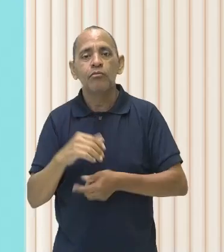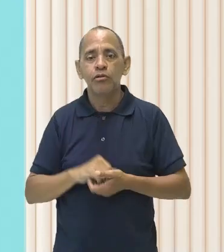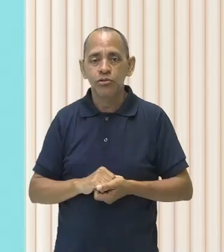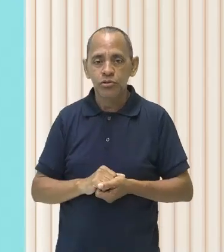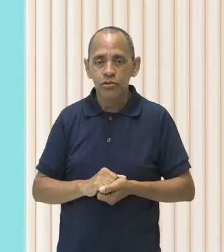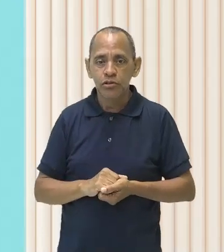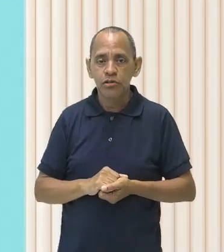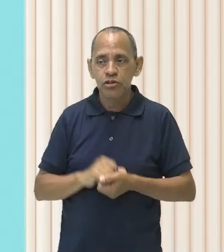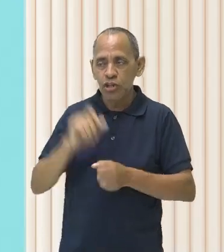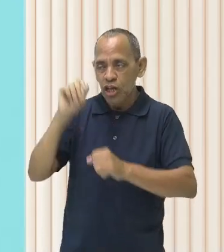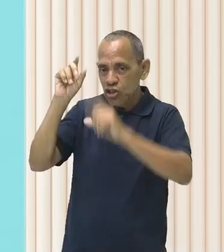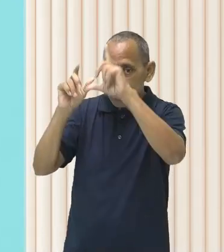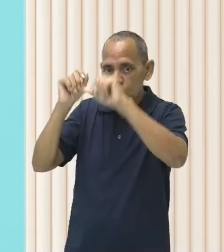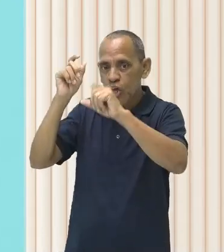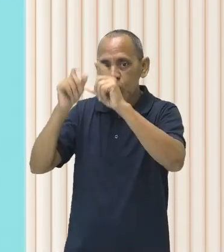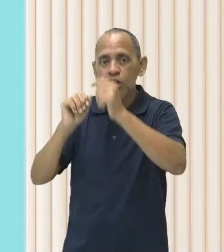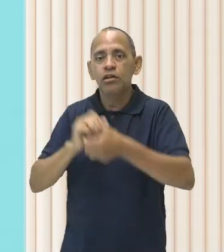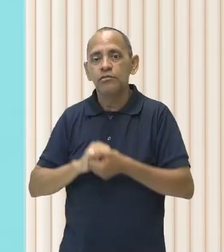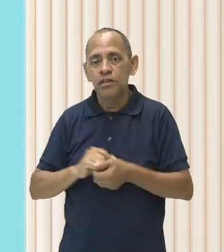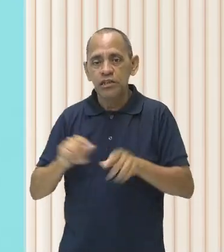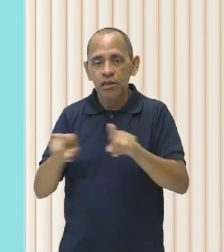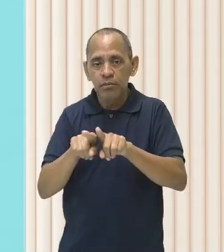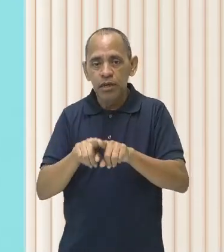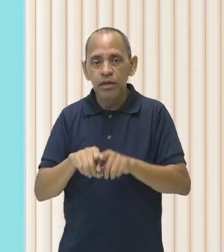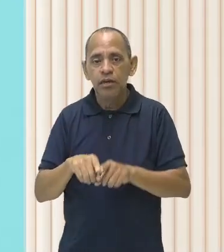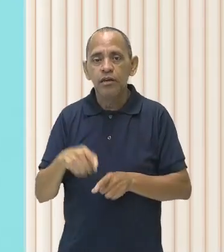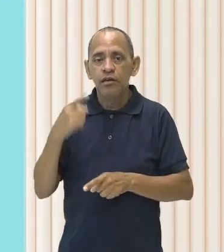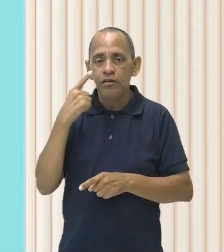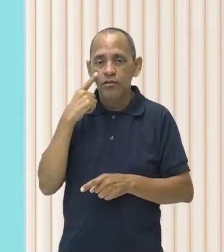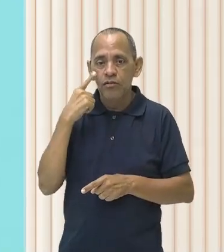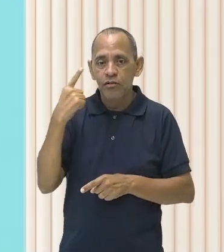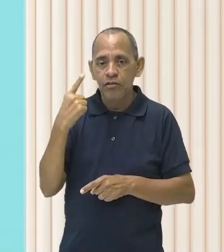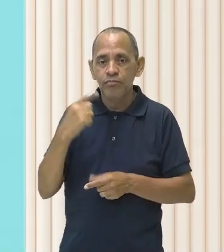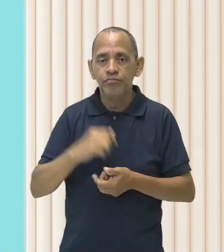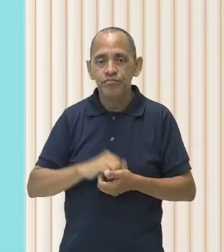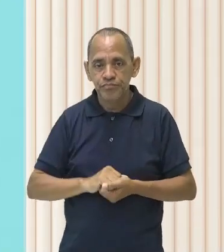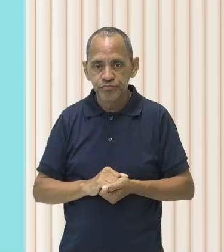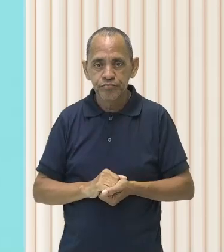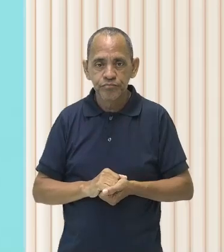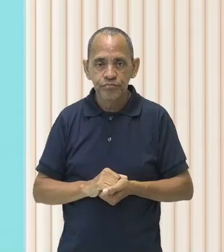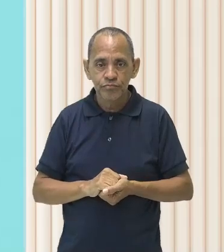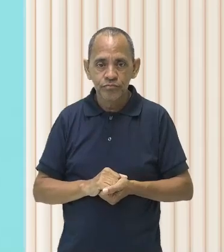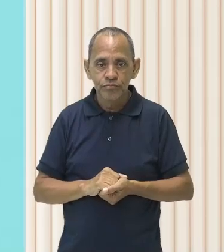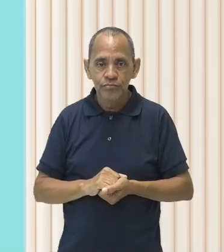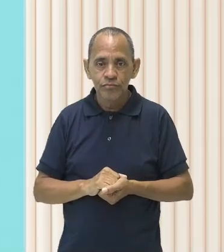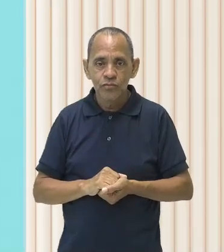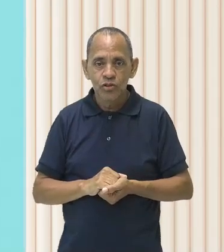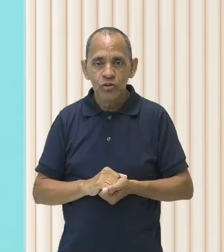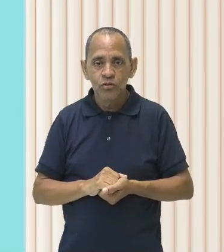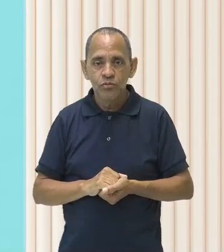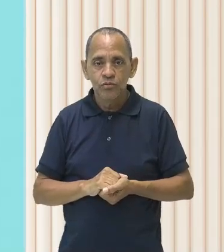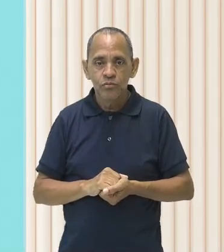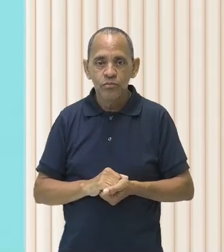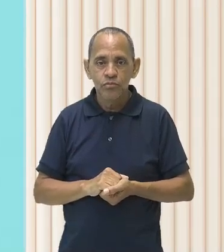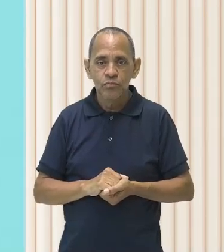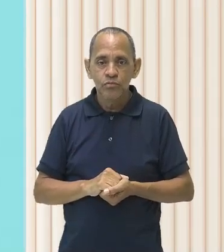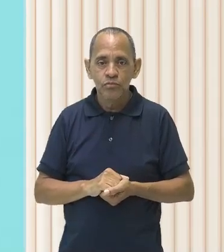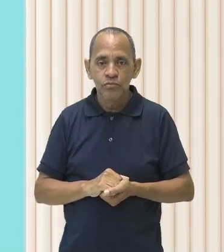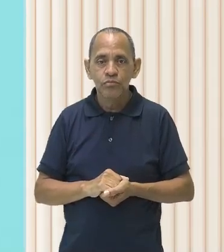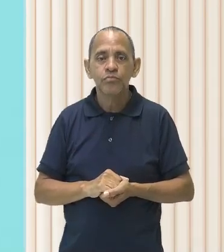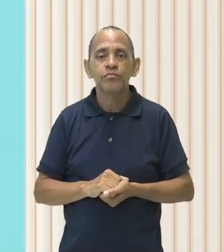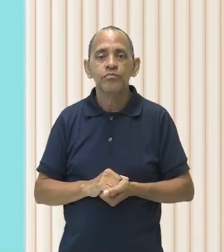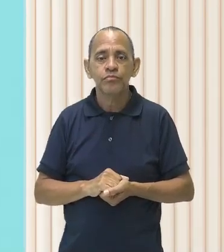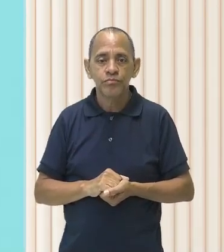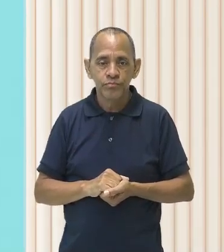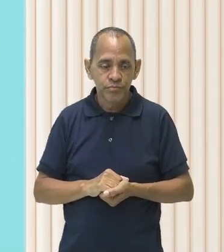momento que ela brilha. E se a gente for ver assim, é o vira estrela, né? A gente sabe quando a pessoa partiu, virou uma estrelinha? Então aí é a epifania